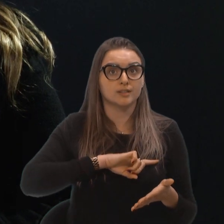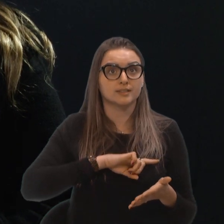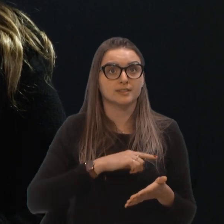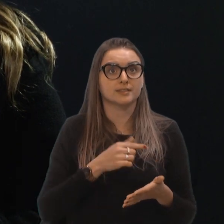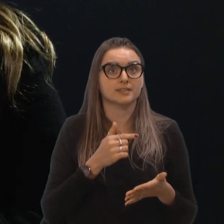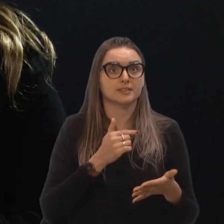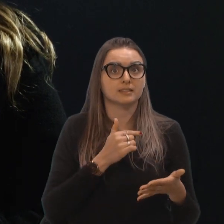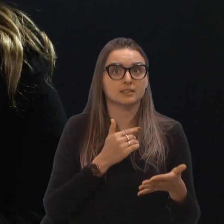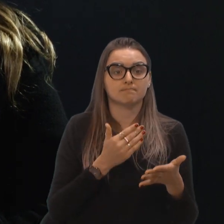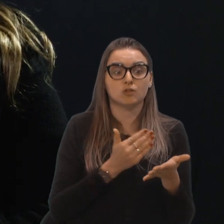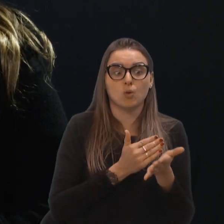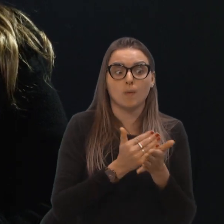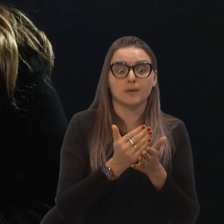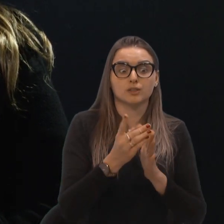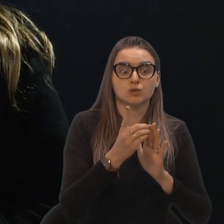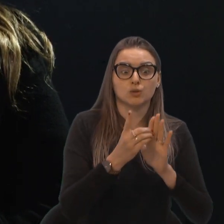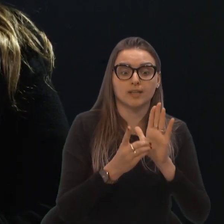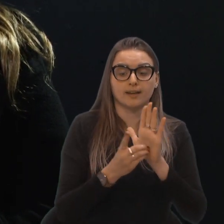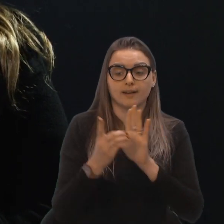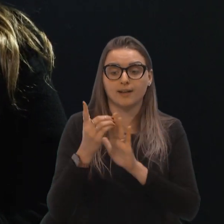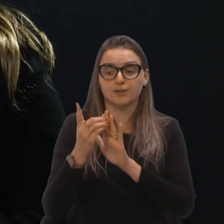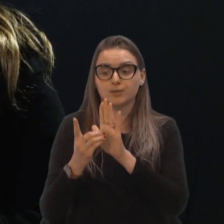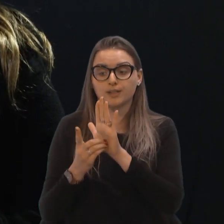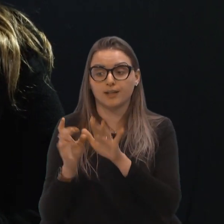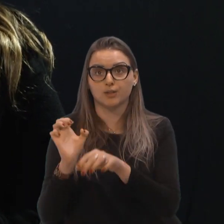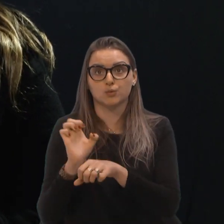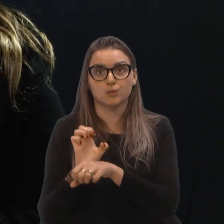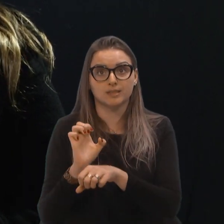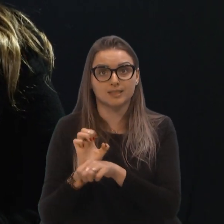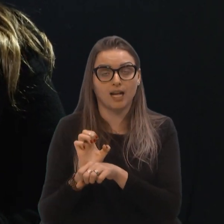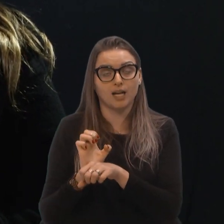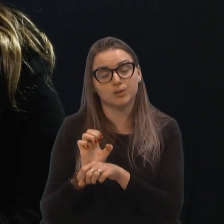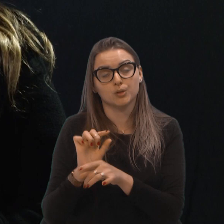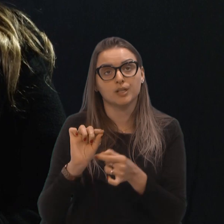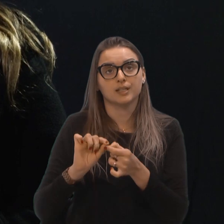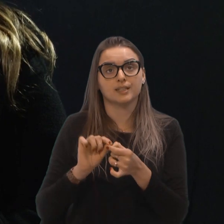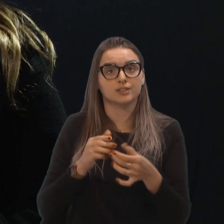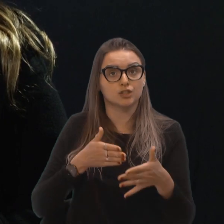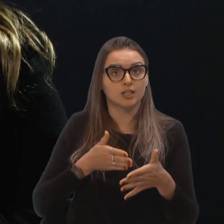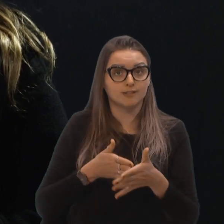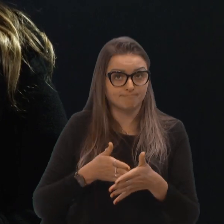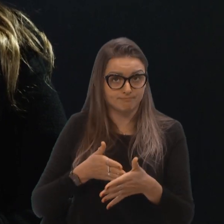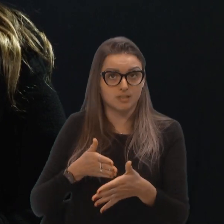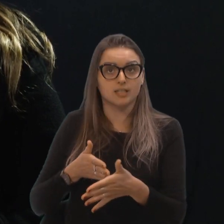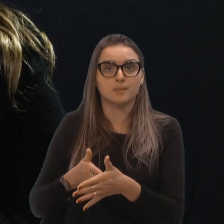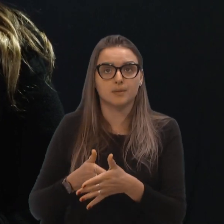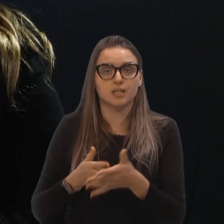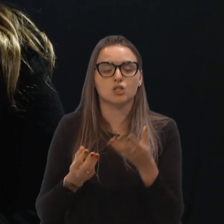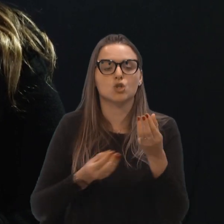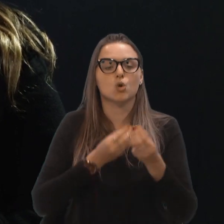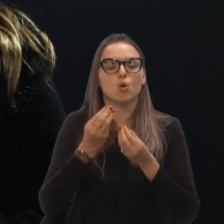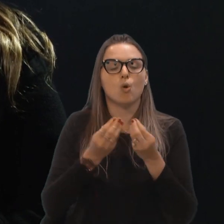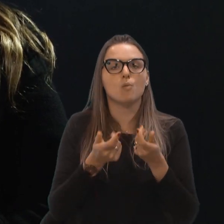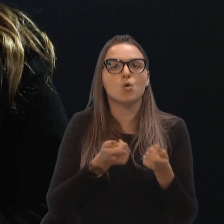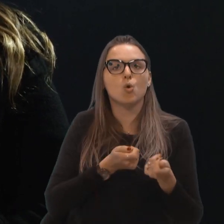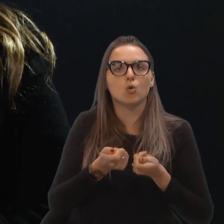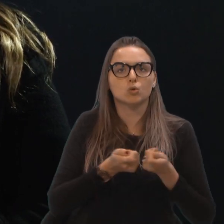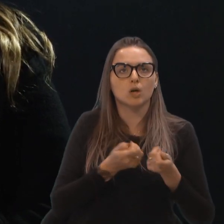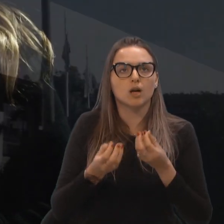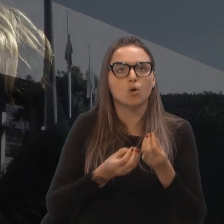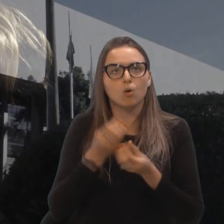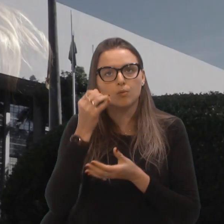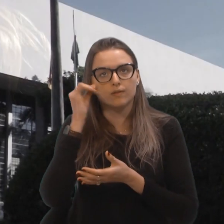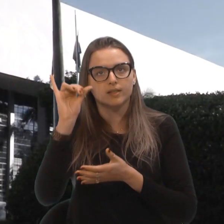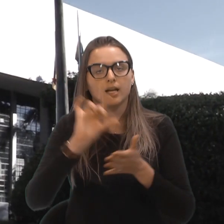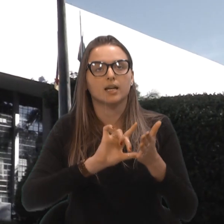nós nos deparamos com os primeiros decretos estaduais, né, que impunham restrições e medidas